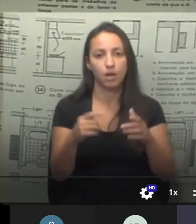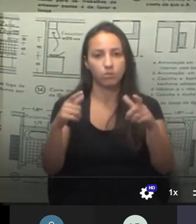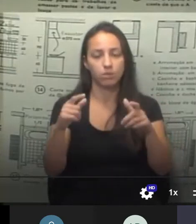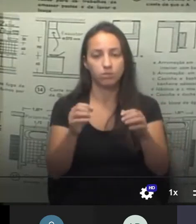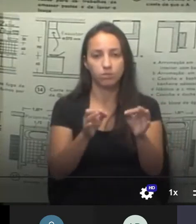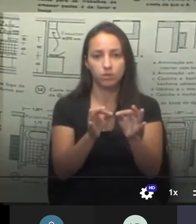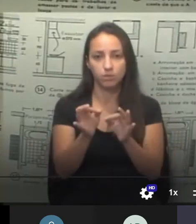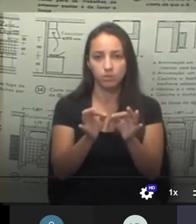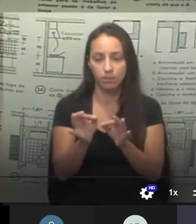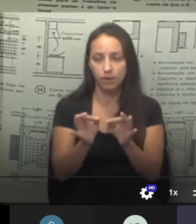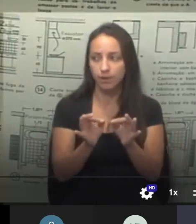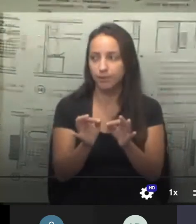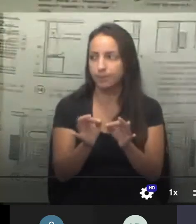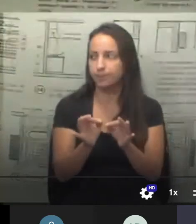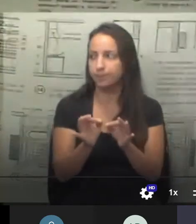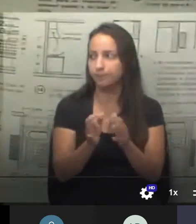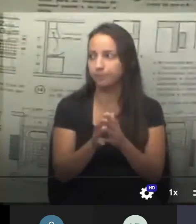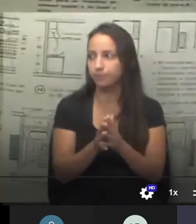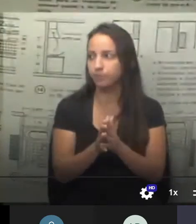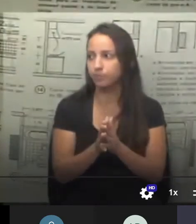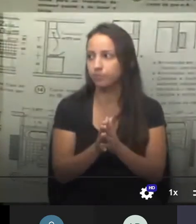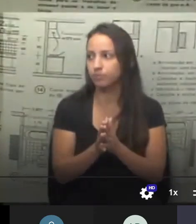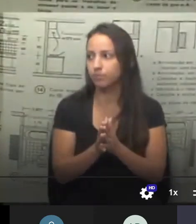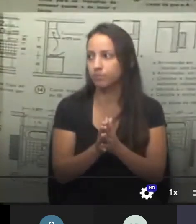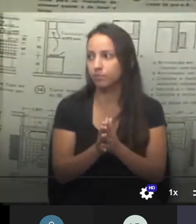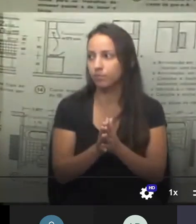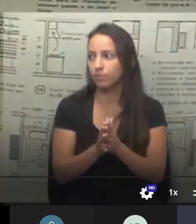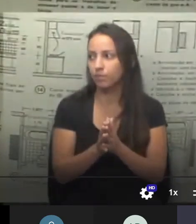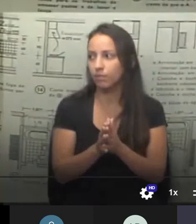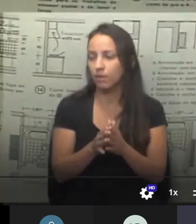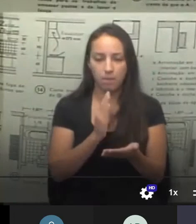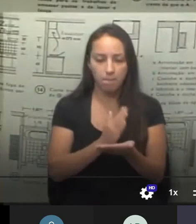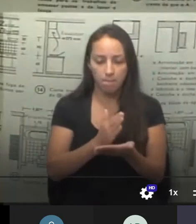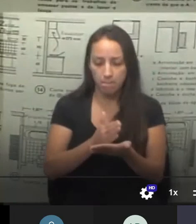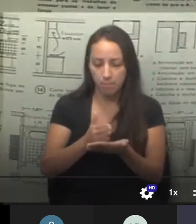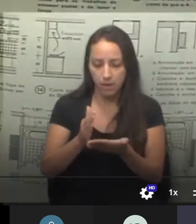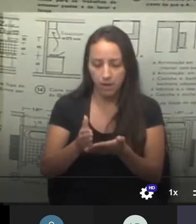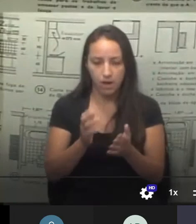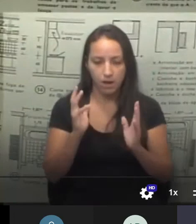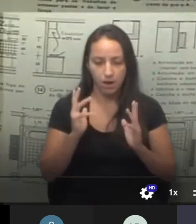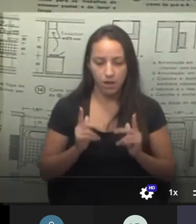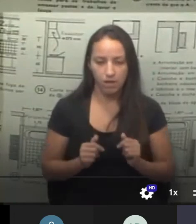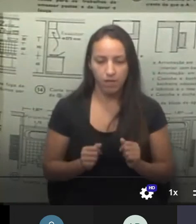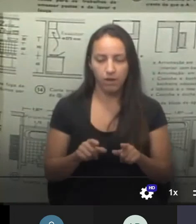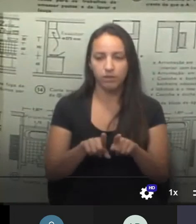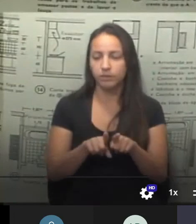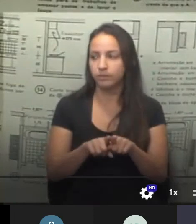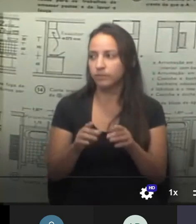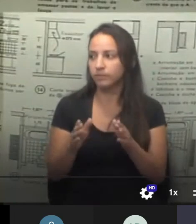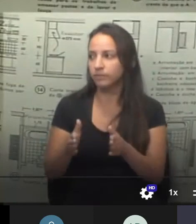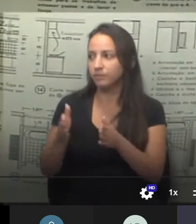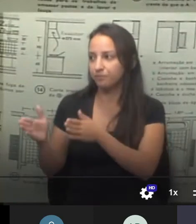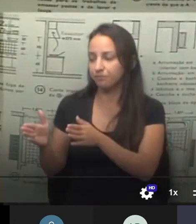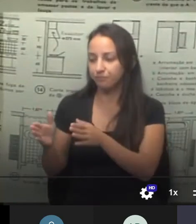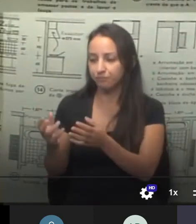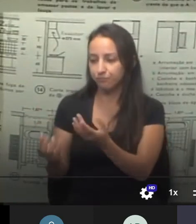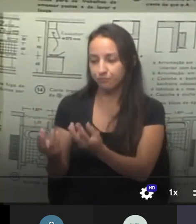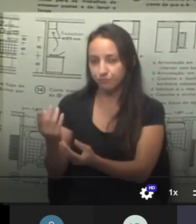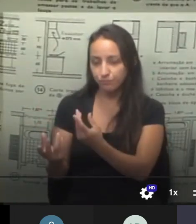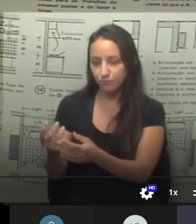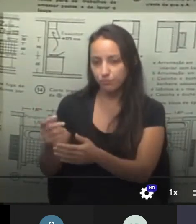você prepara na cozinha e na pia, né, que é picar, lavar, e onde você faz a